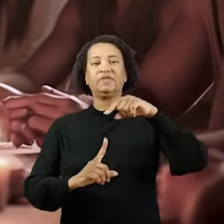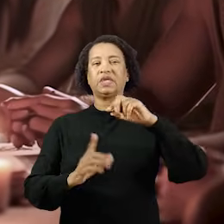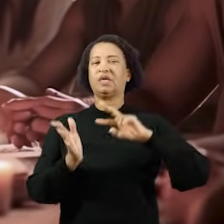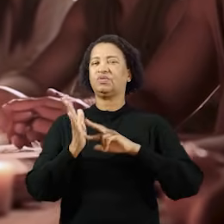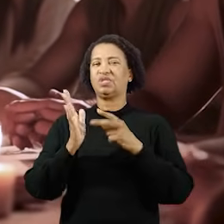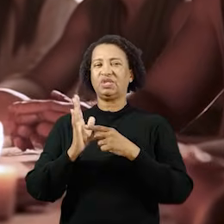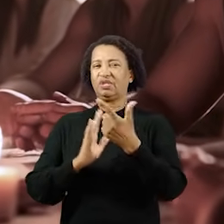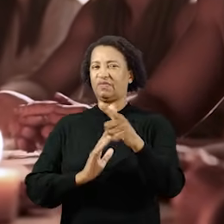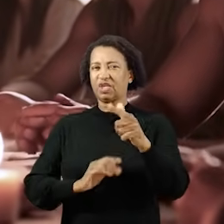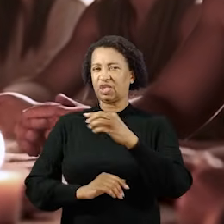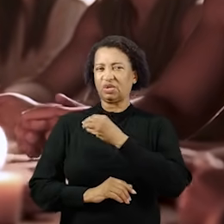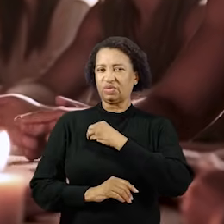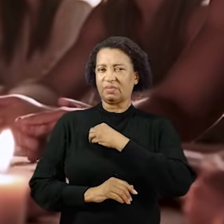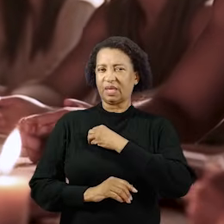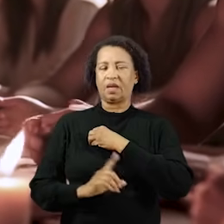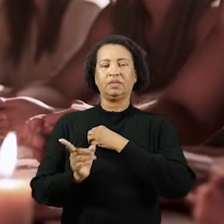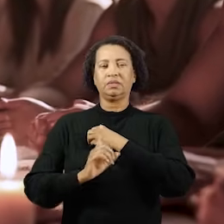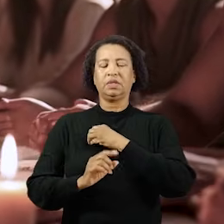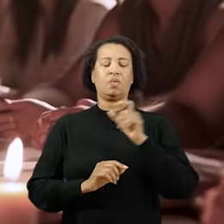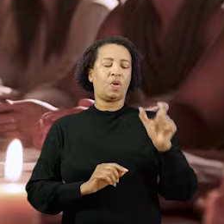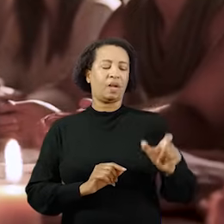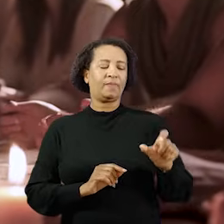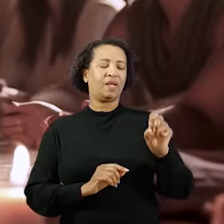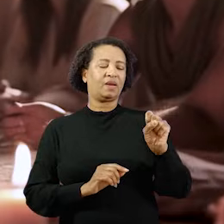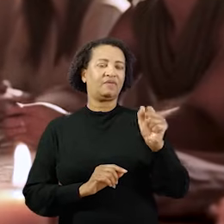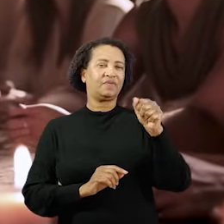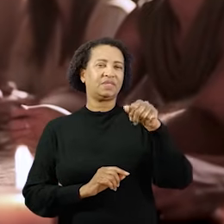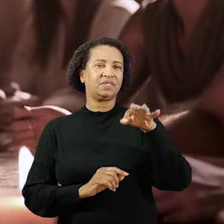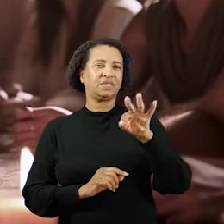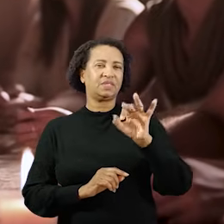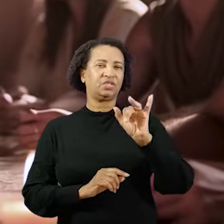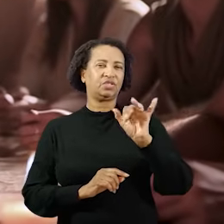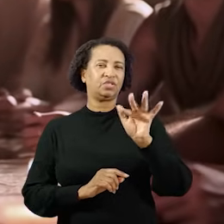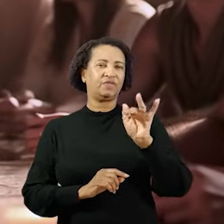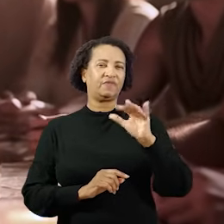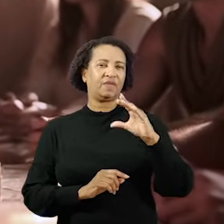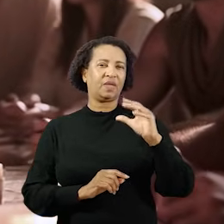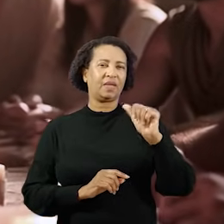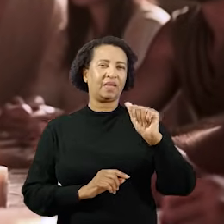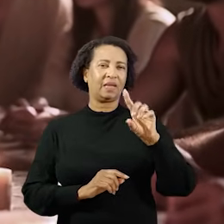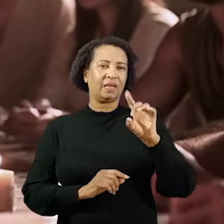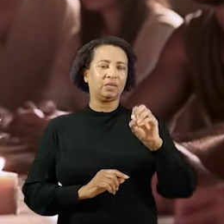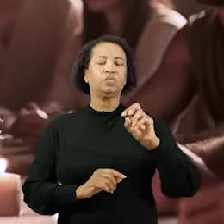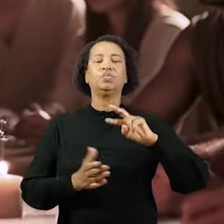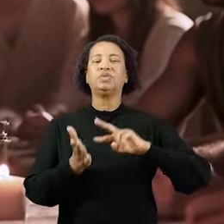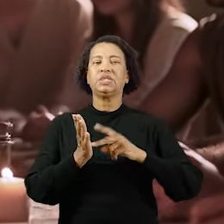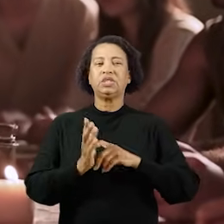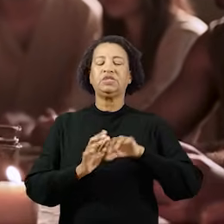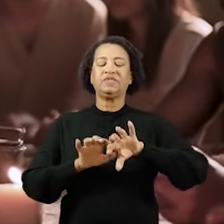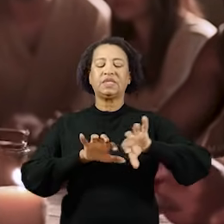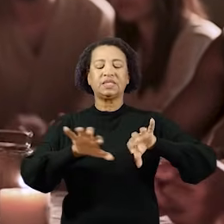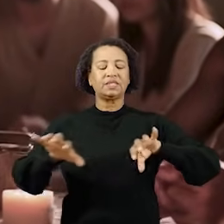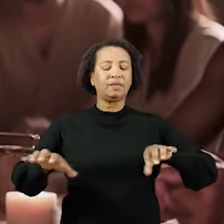mácula. A palavra santificado significa separado, para seguir a Cristo.